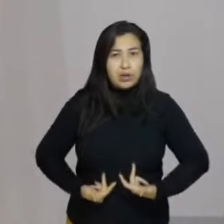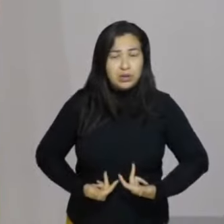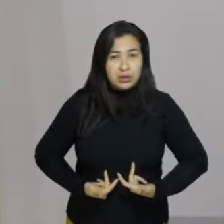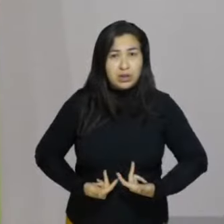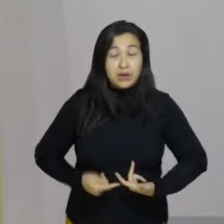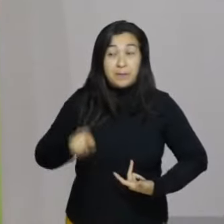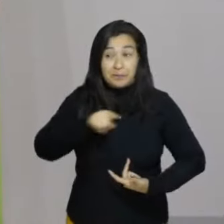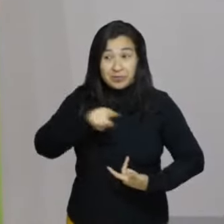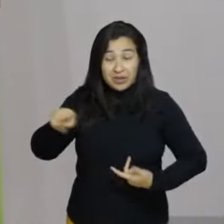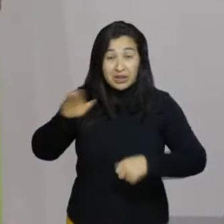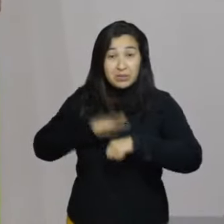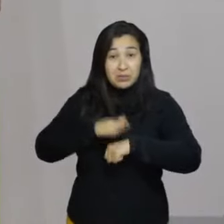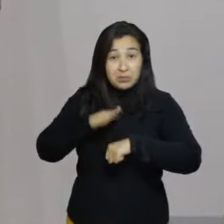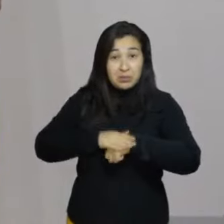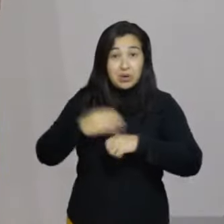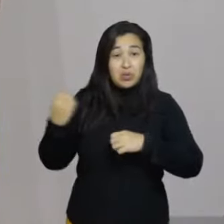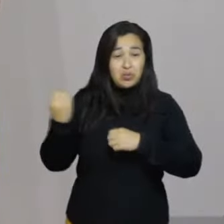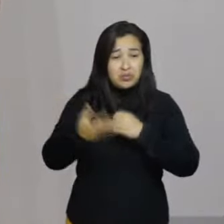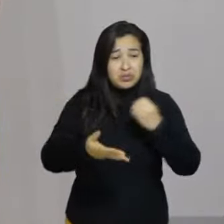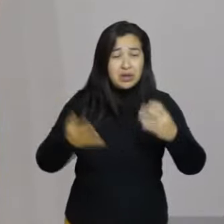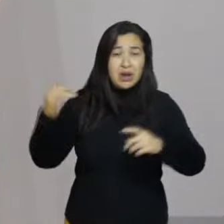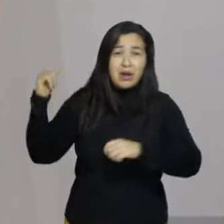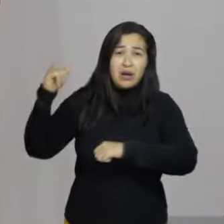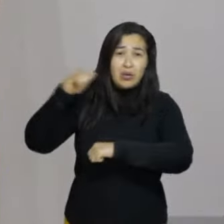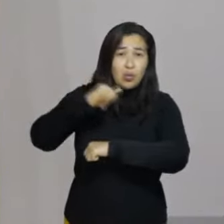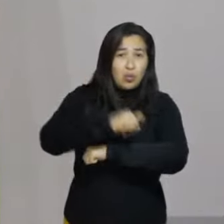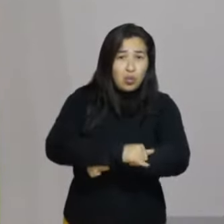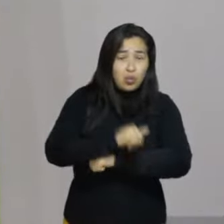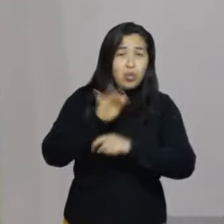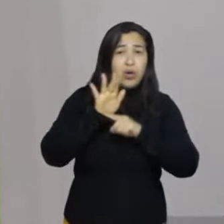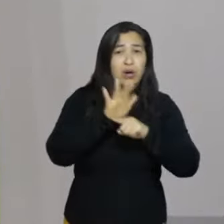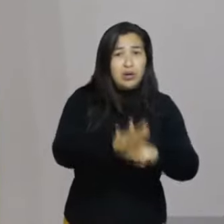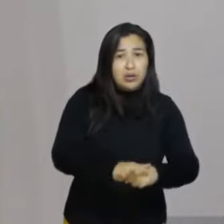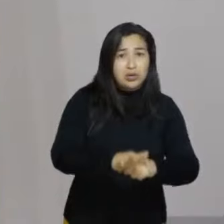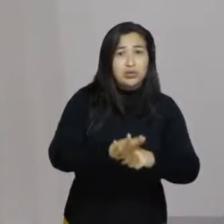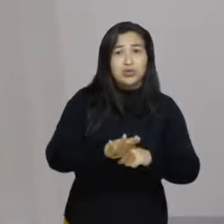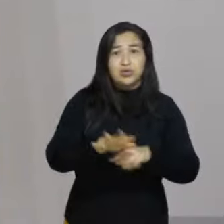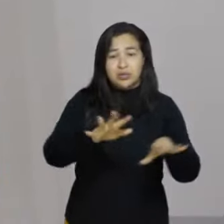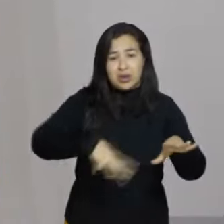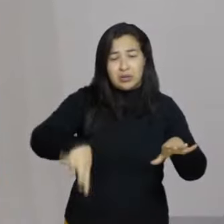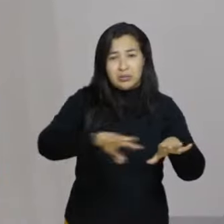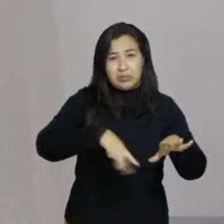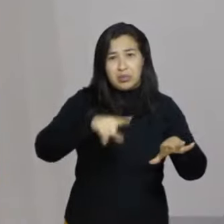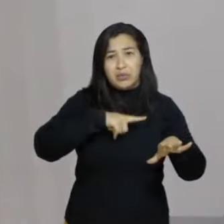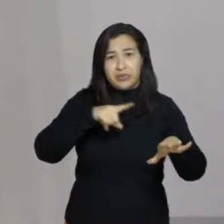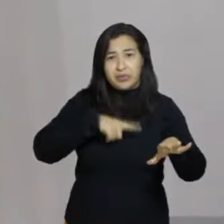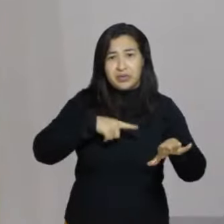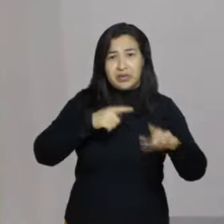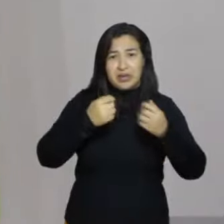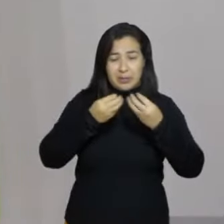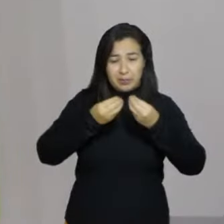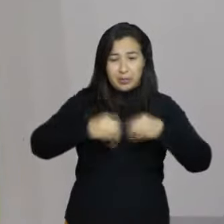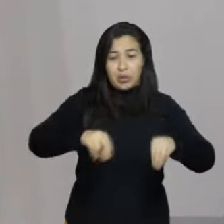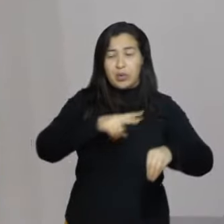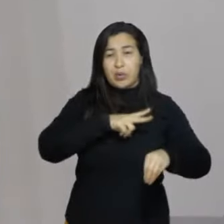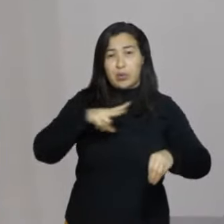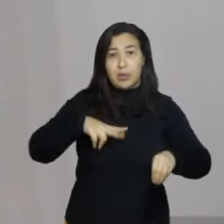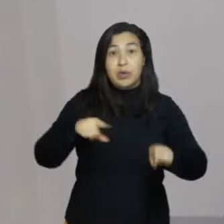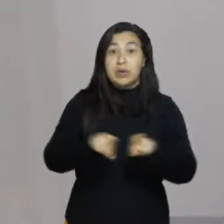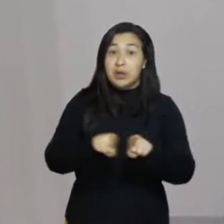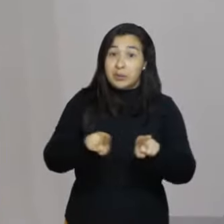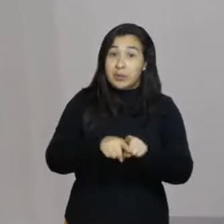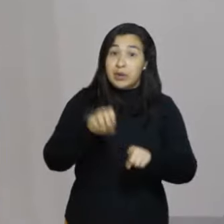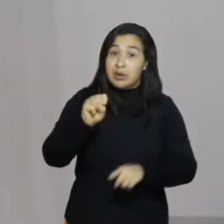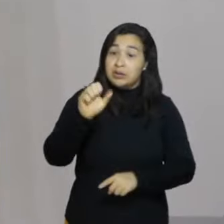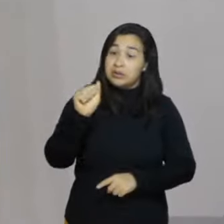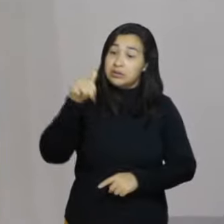atendimento emergencial e o apoio às comunidades em situação de calamidade pública, assim como também o SAMU de Santa Catarina, os